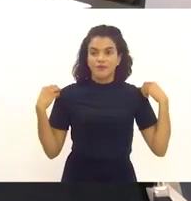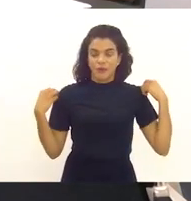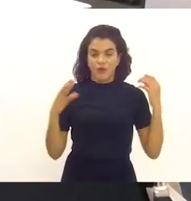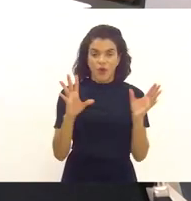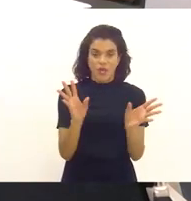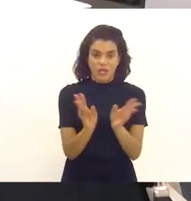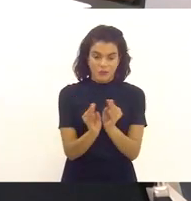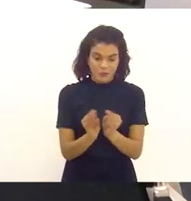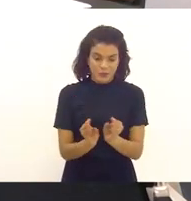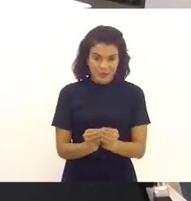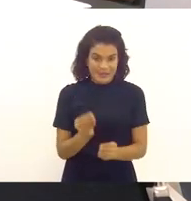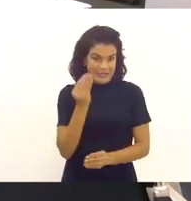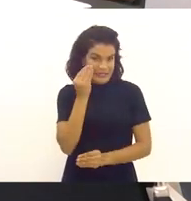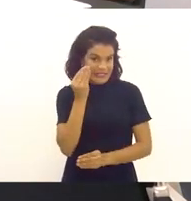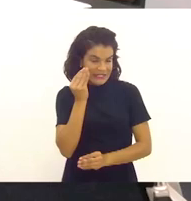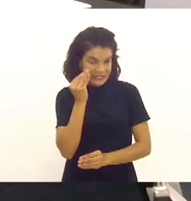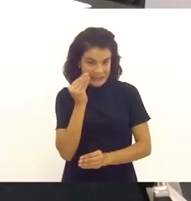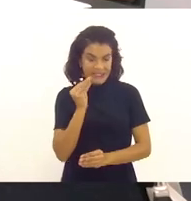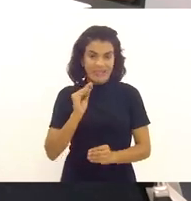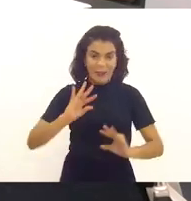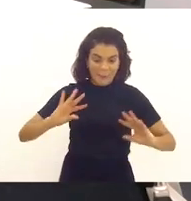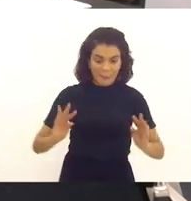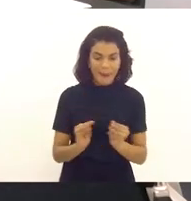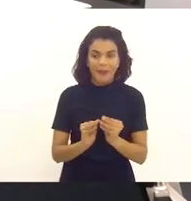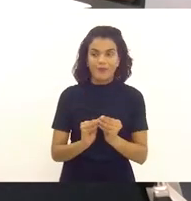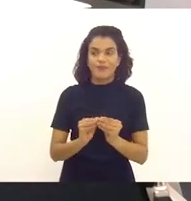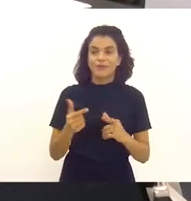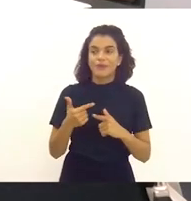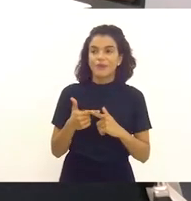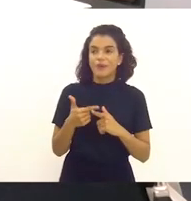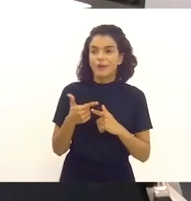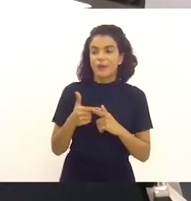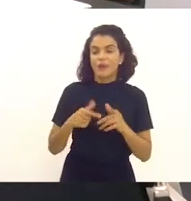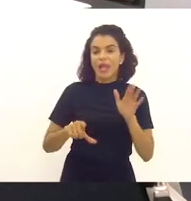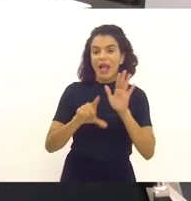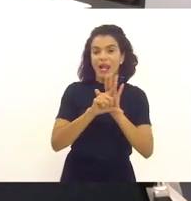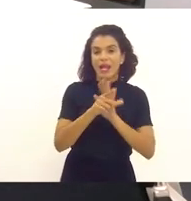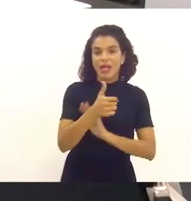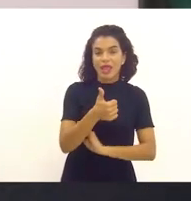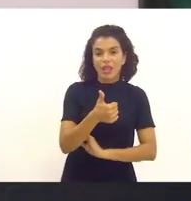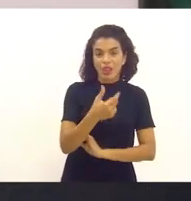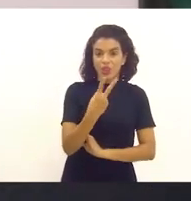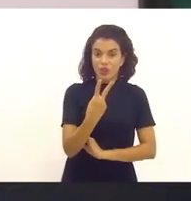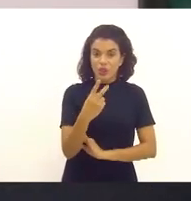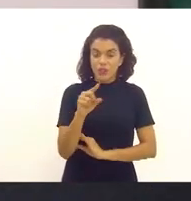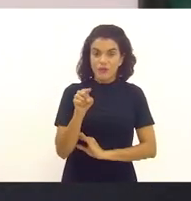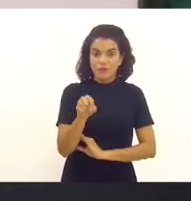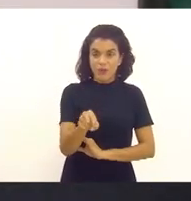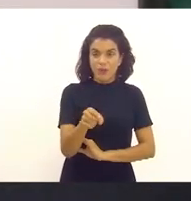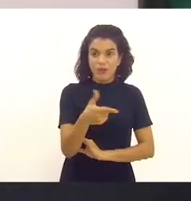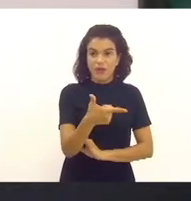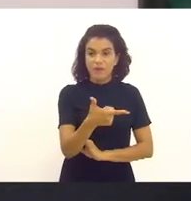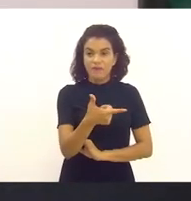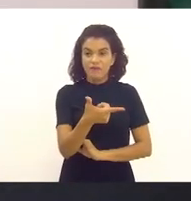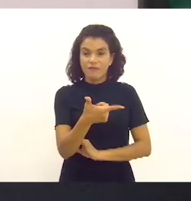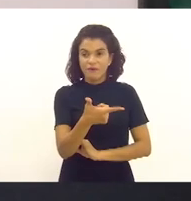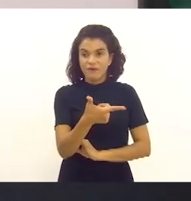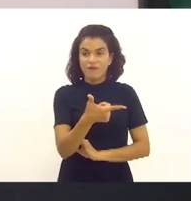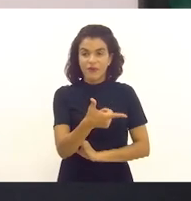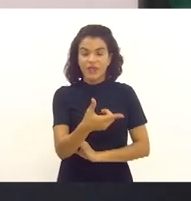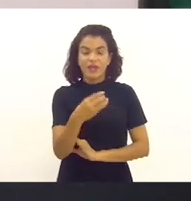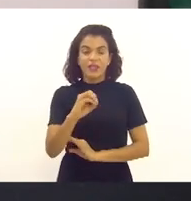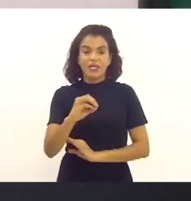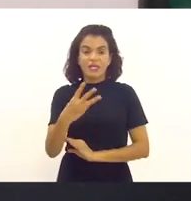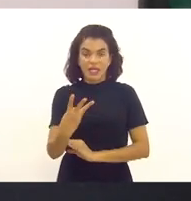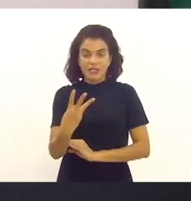vou tentar resumir bastante aqui porque passar para ler 2023 sancionado pelo presidente